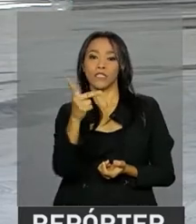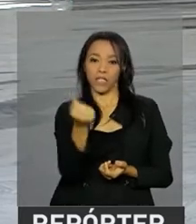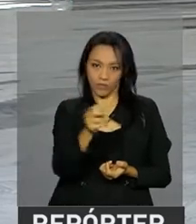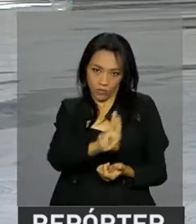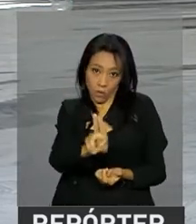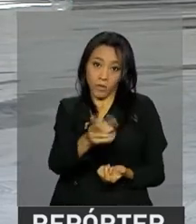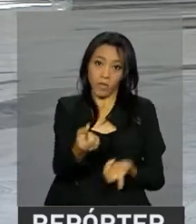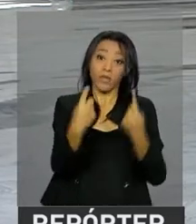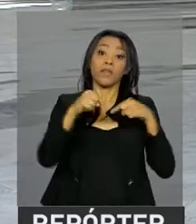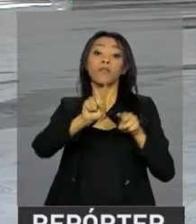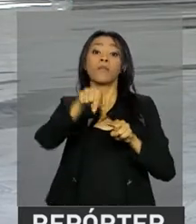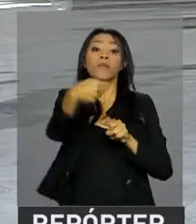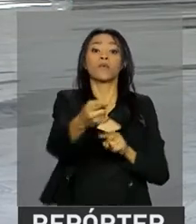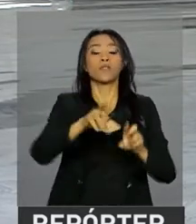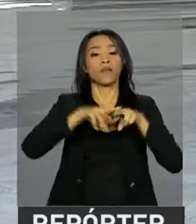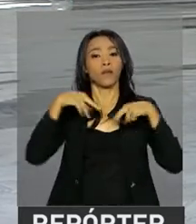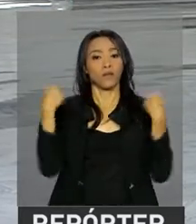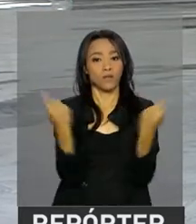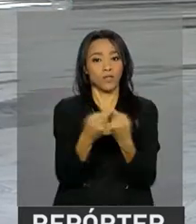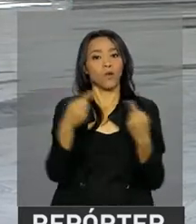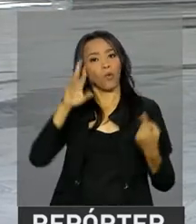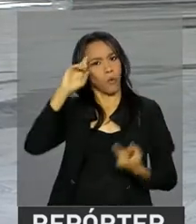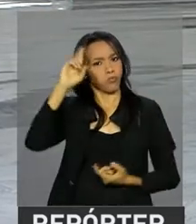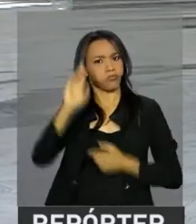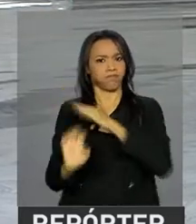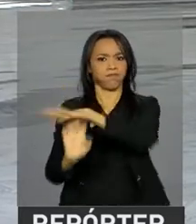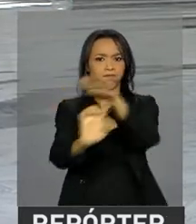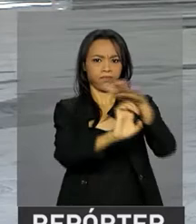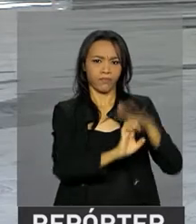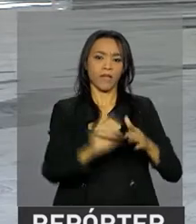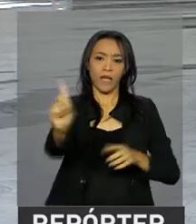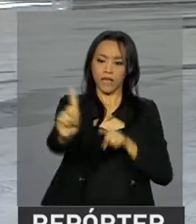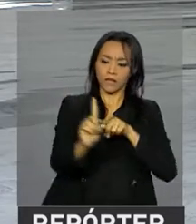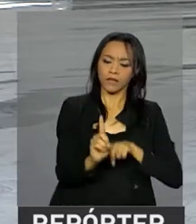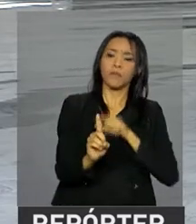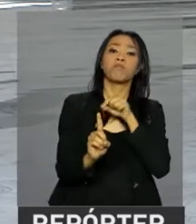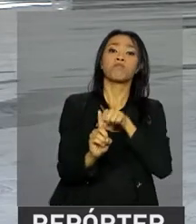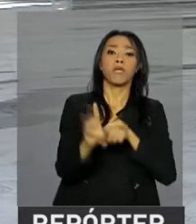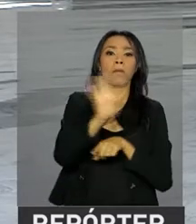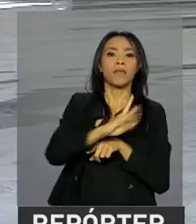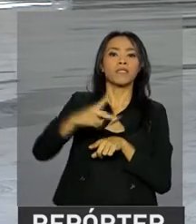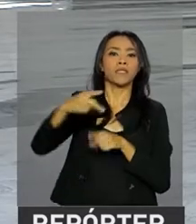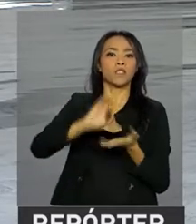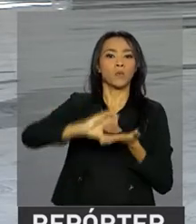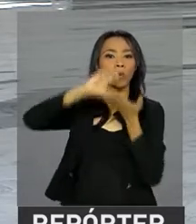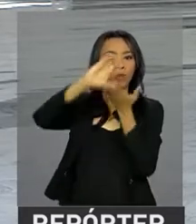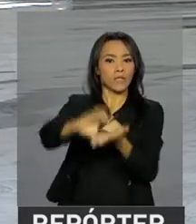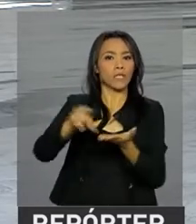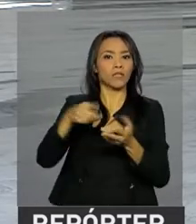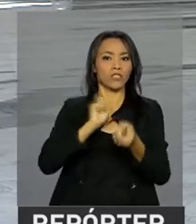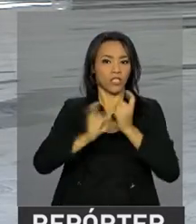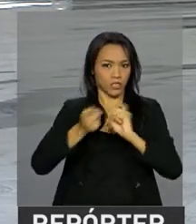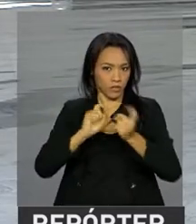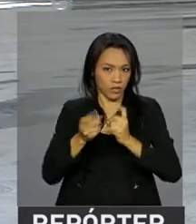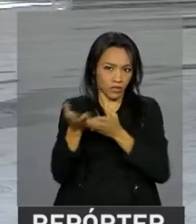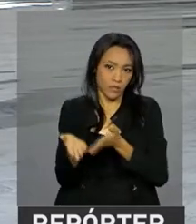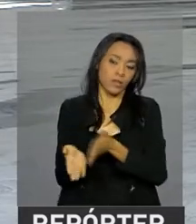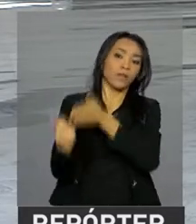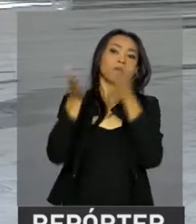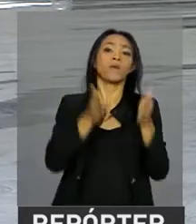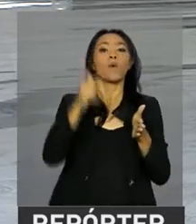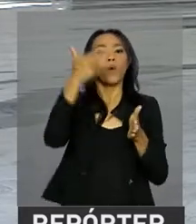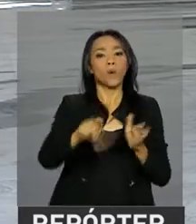com empresários, recebe o Rubens Ometo, que é presidente do Conselho de Administração do Grupo COSAN, também tem outra reunião